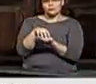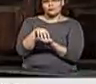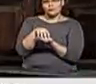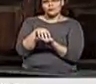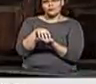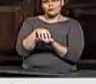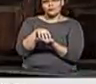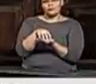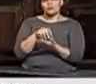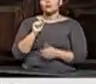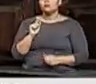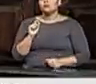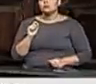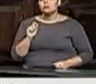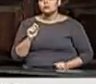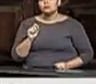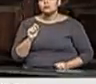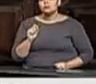Hein?